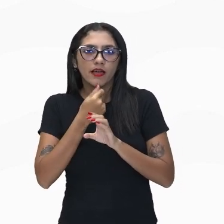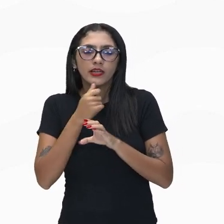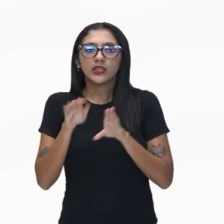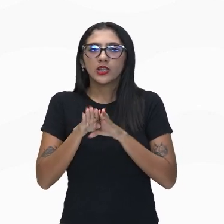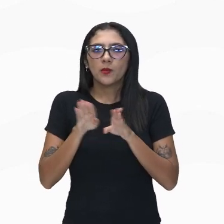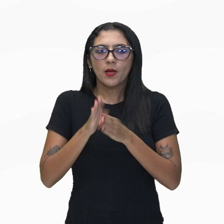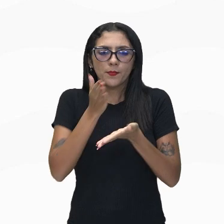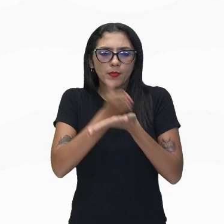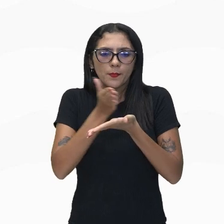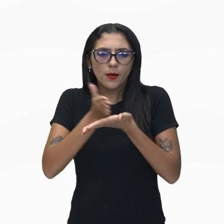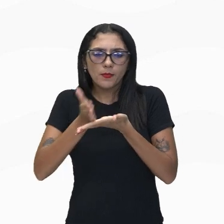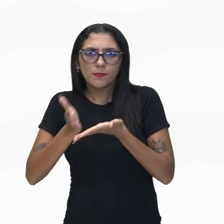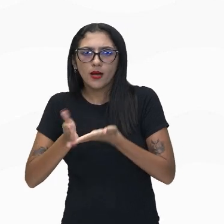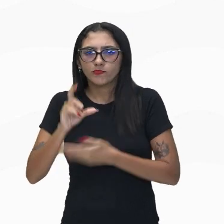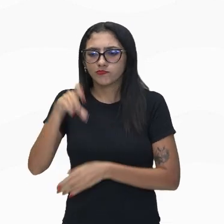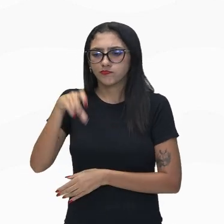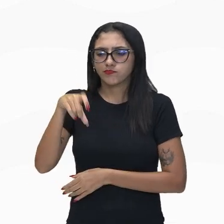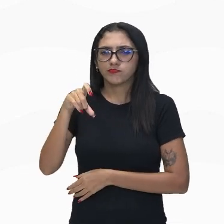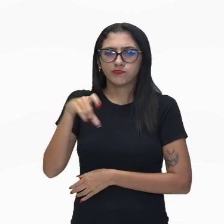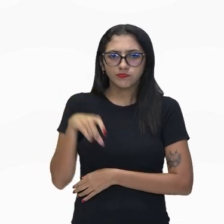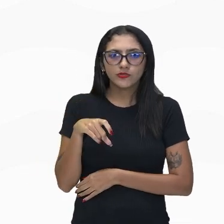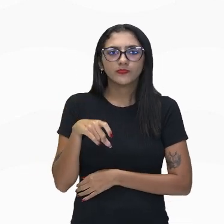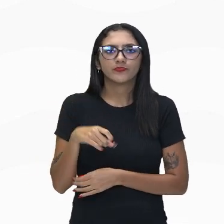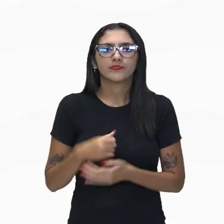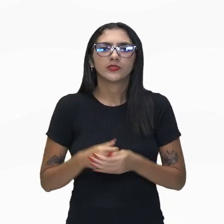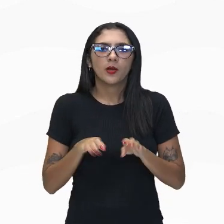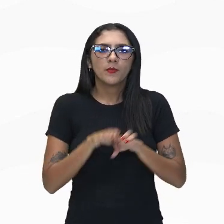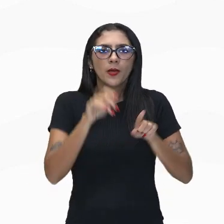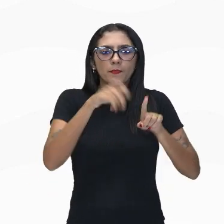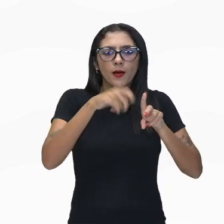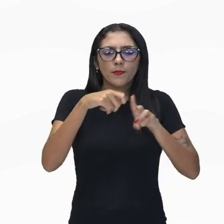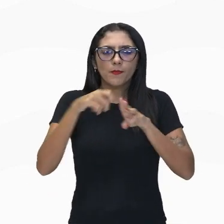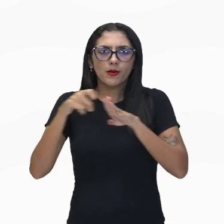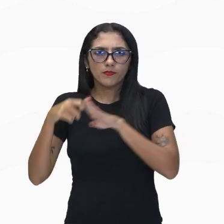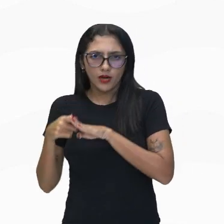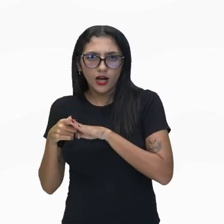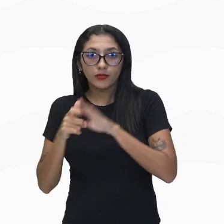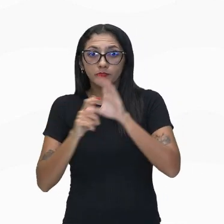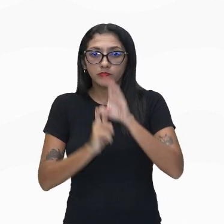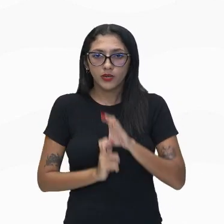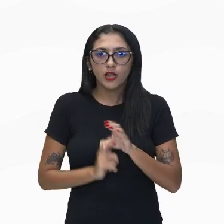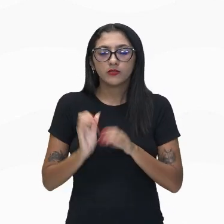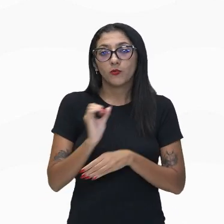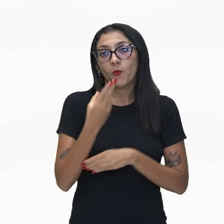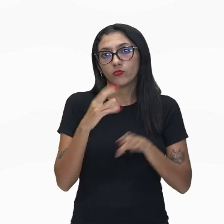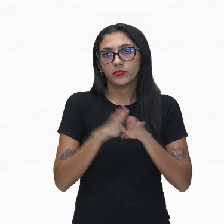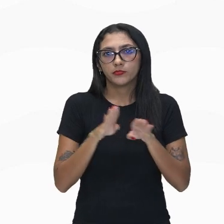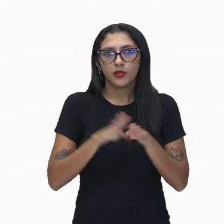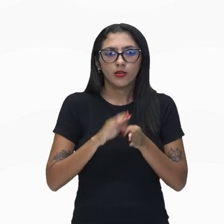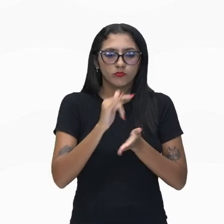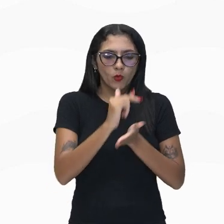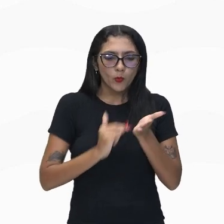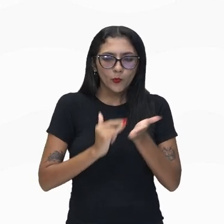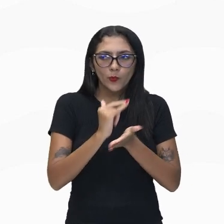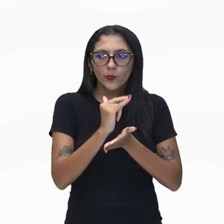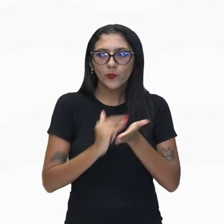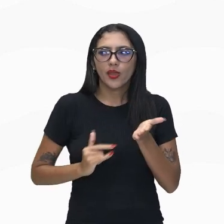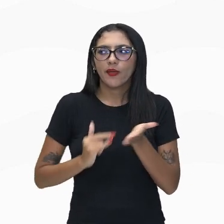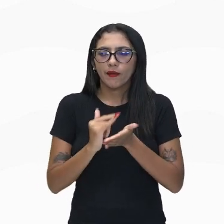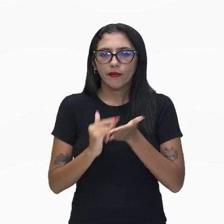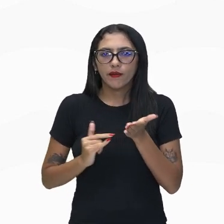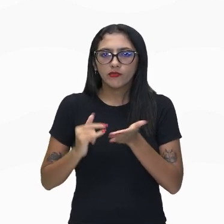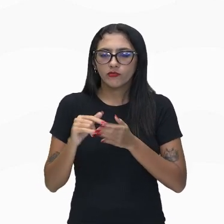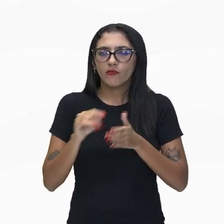de crédito, parcelas de empréstimos ou até mesmo boletos. Então, se